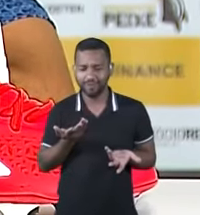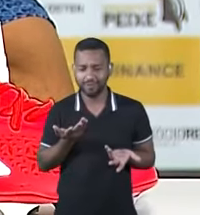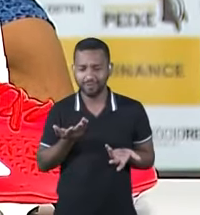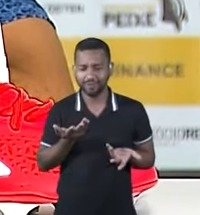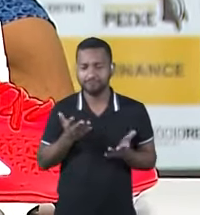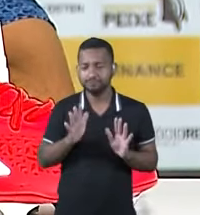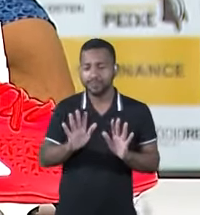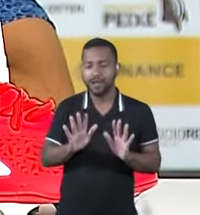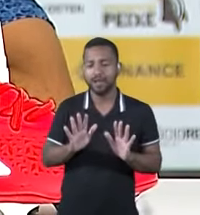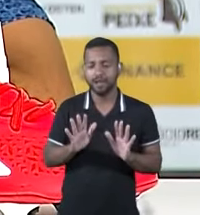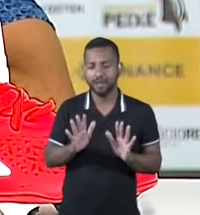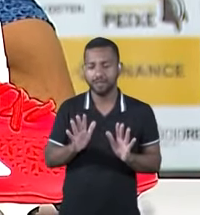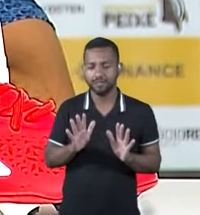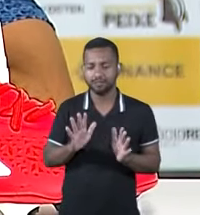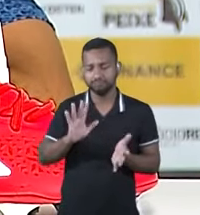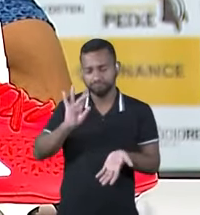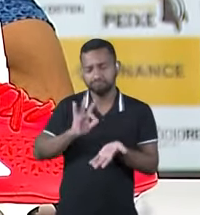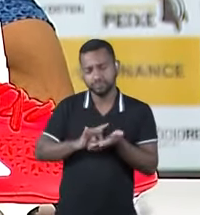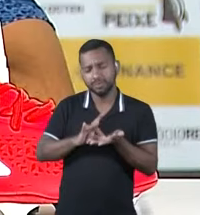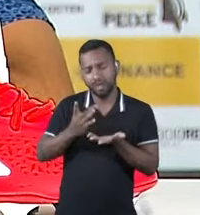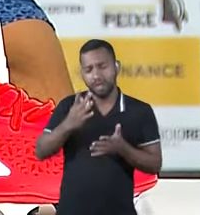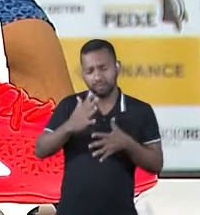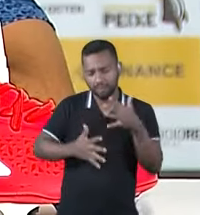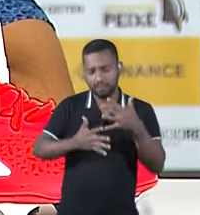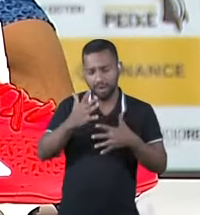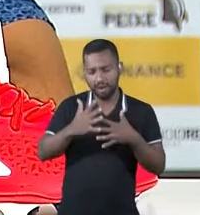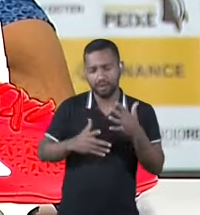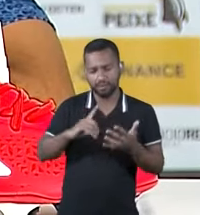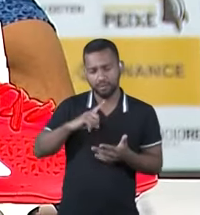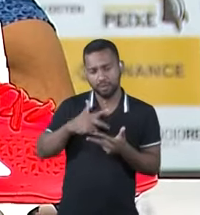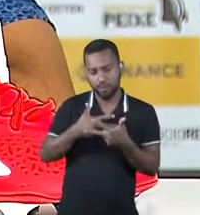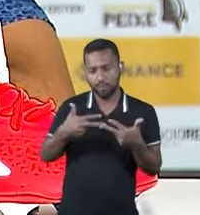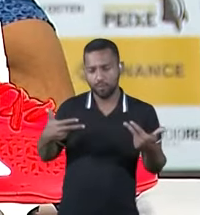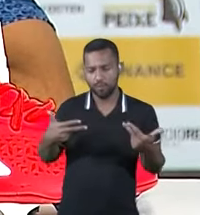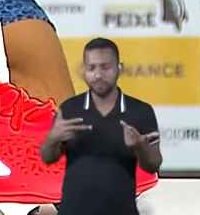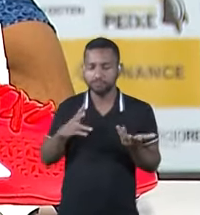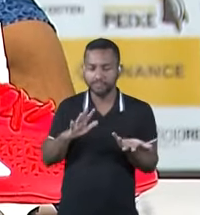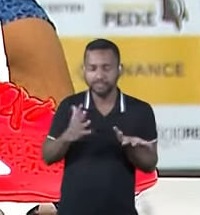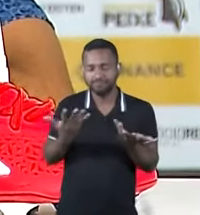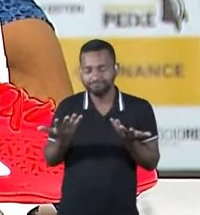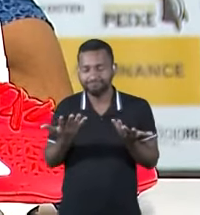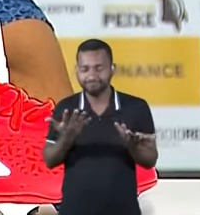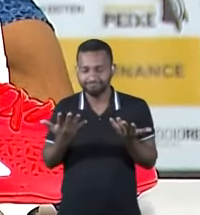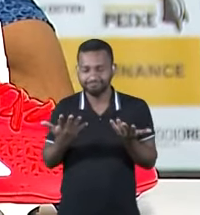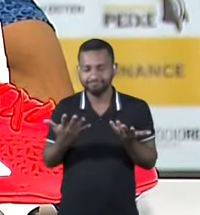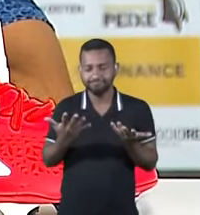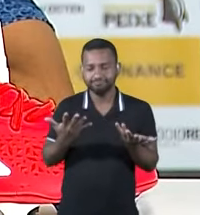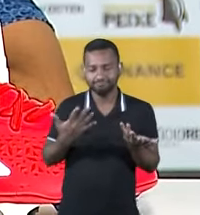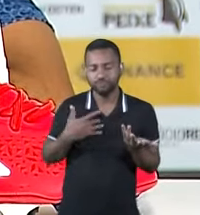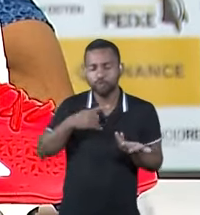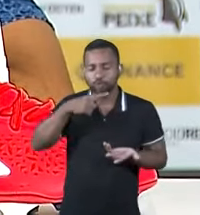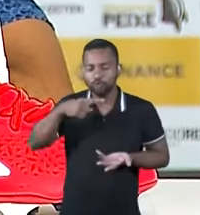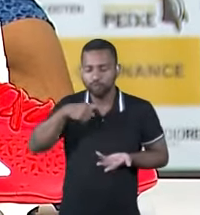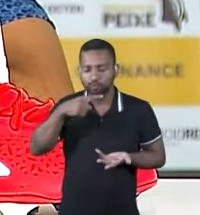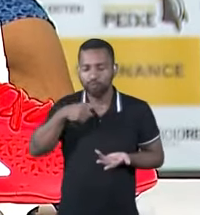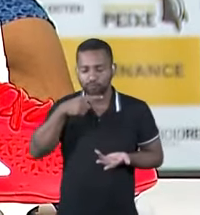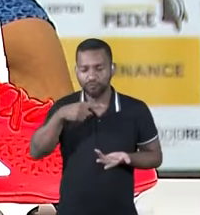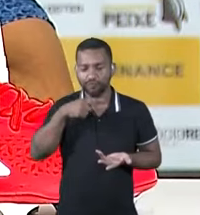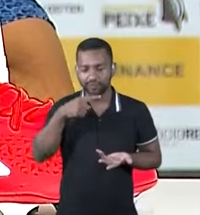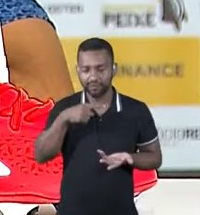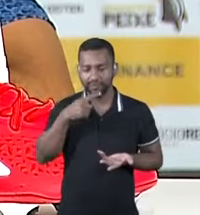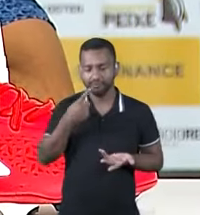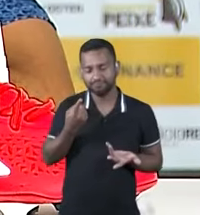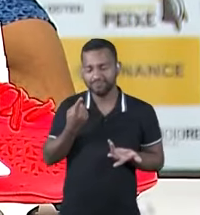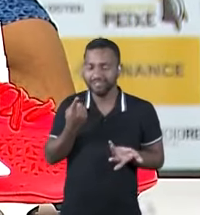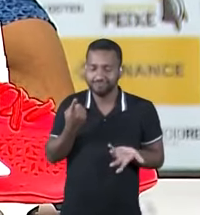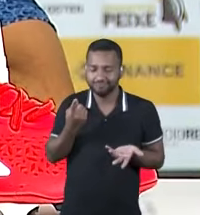Aí o senhor VAR nunca trabalha, né? É estranho isso. É umas coisas ainda que deixam muitas dúvidas.